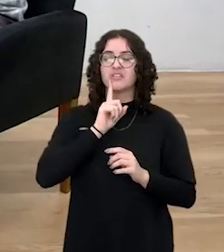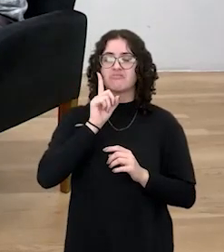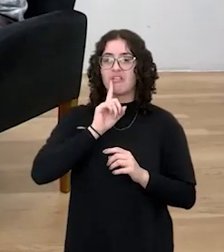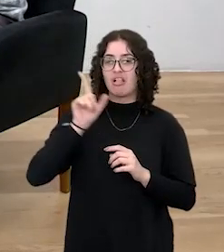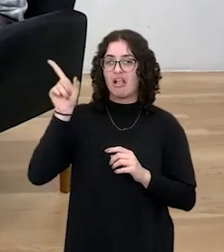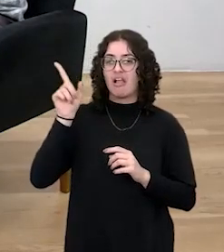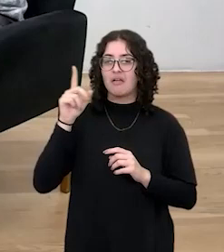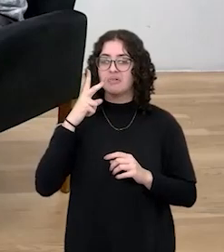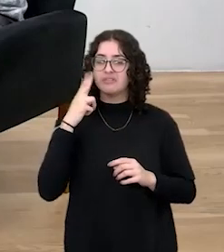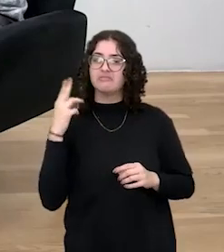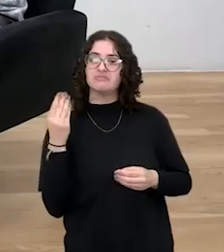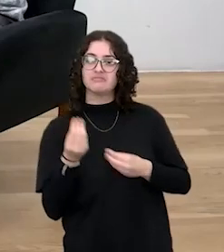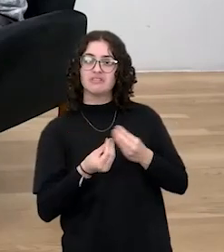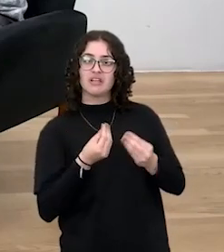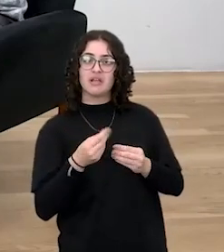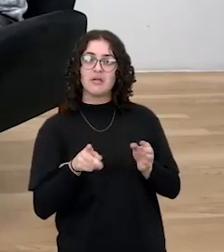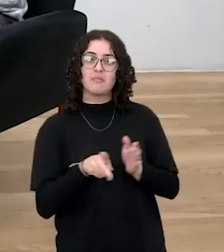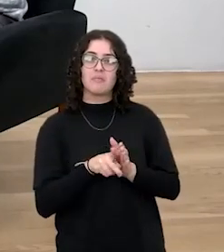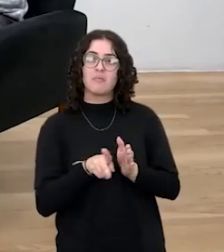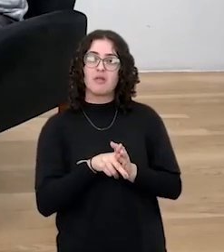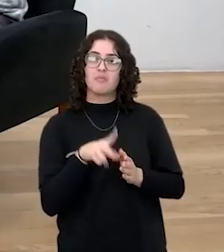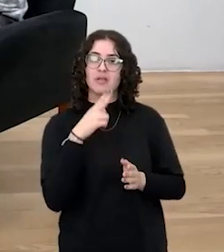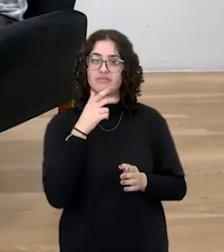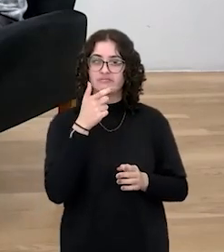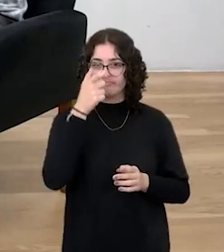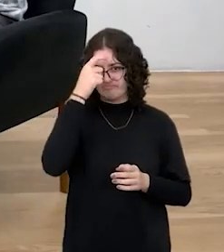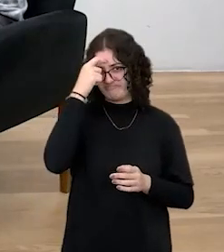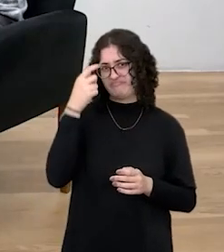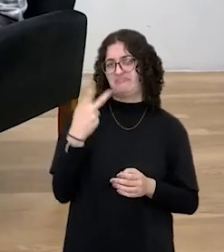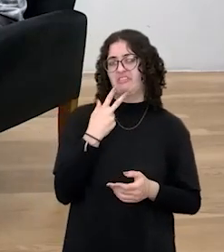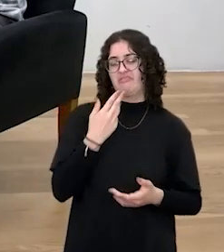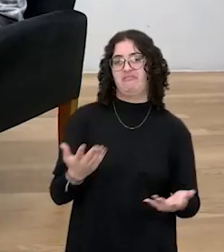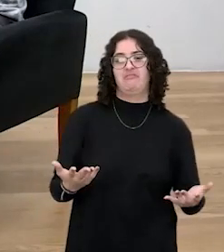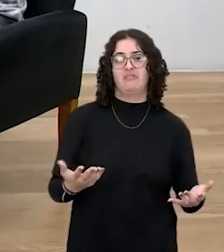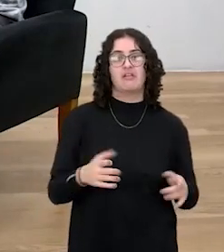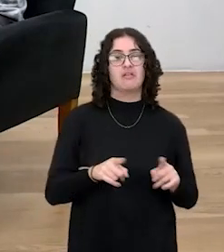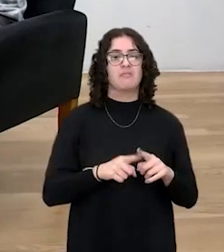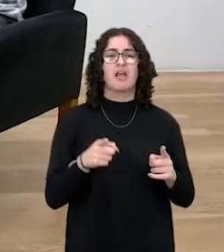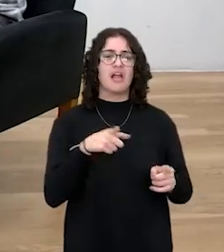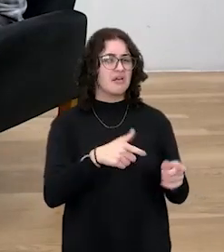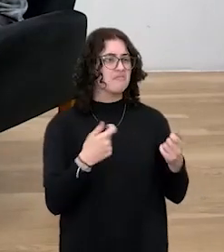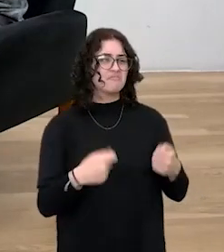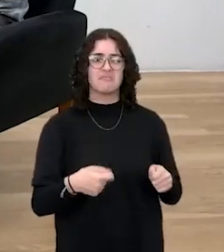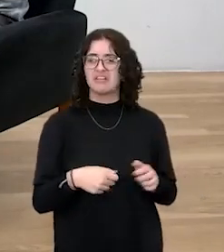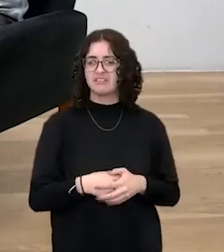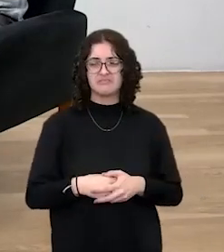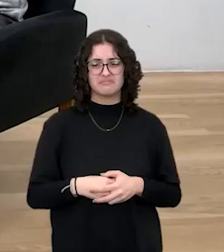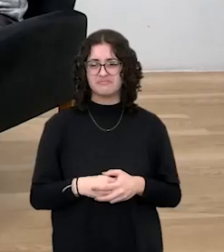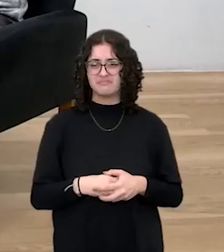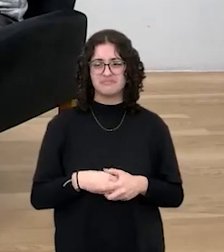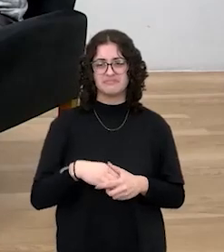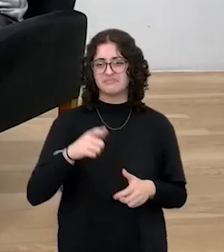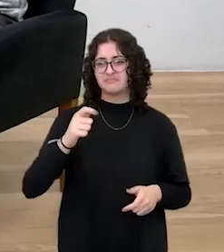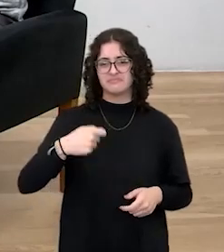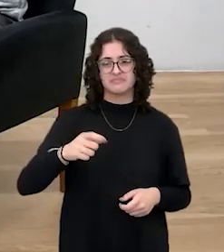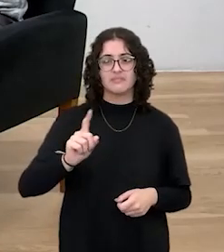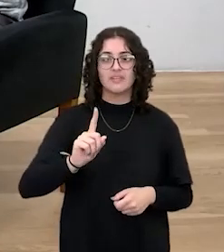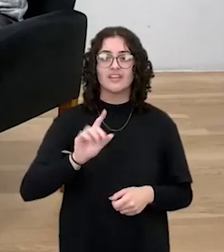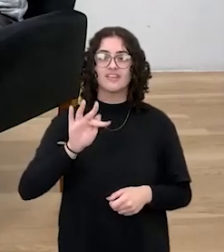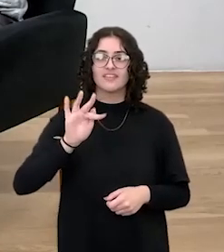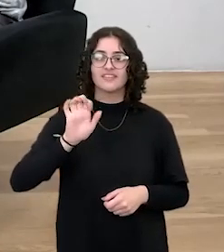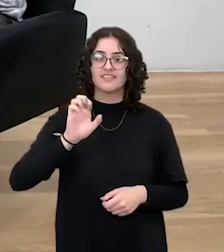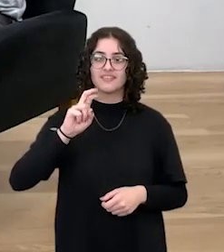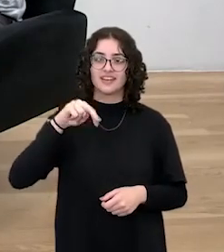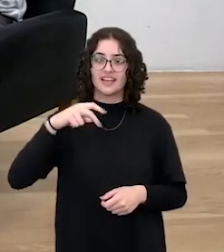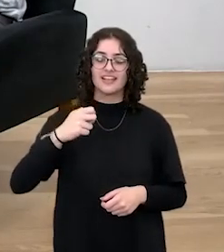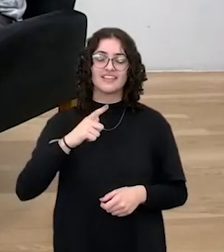né? E aí ficou no campo moral o Oscar da Fernanda Montenegro. Mas ela também nem precisa disso. Acho não que ela precisa. Já tá... Você tem o Fernando Montenegro, tem